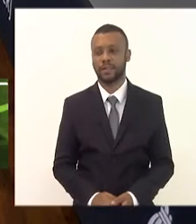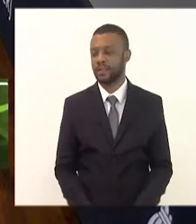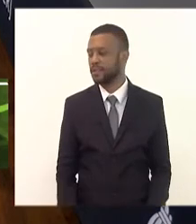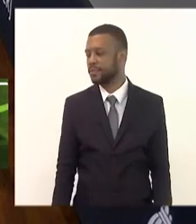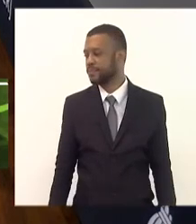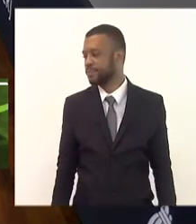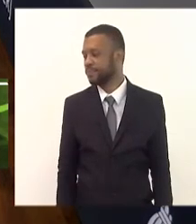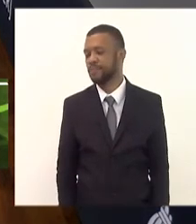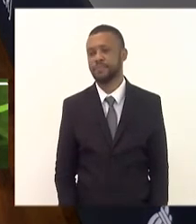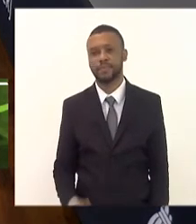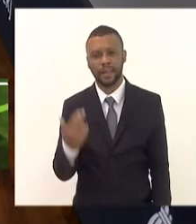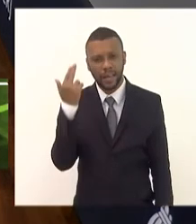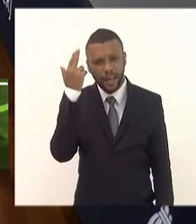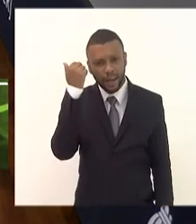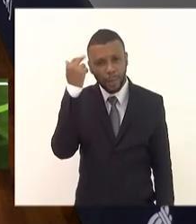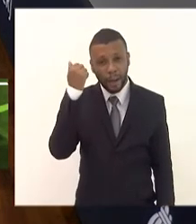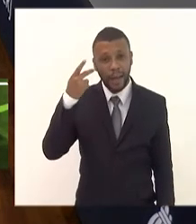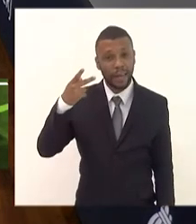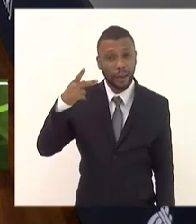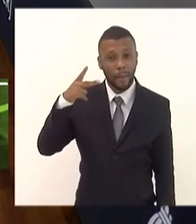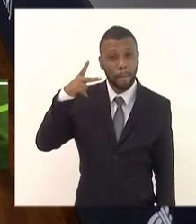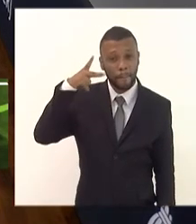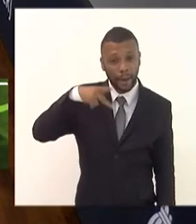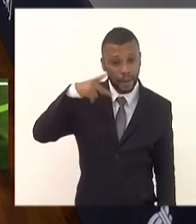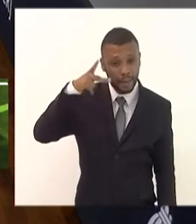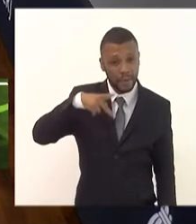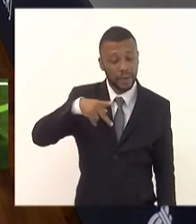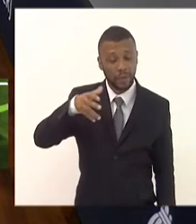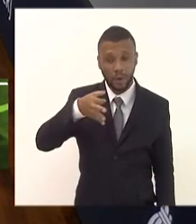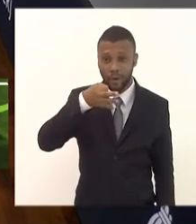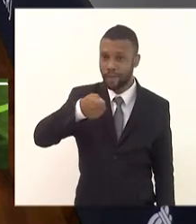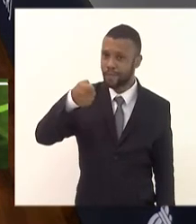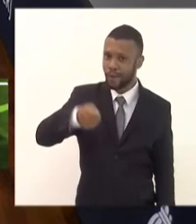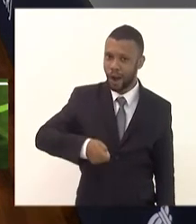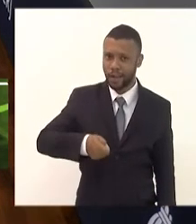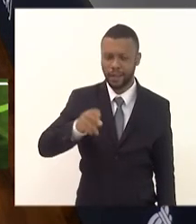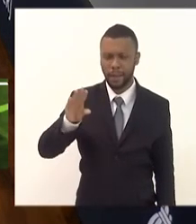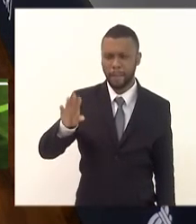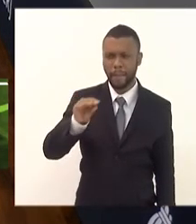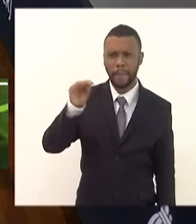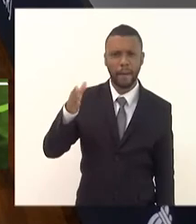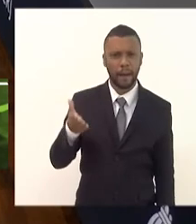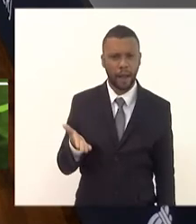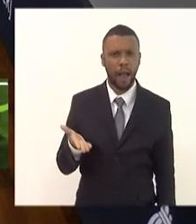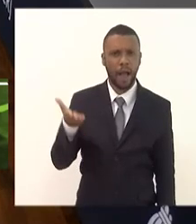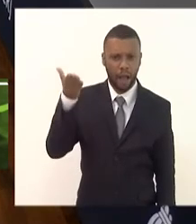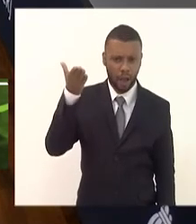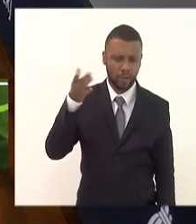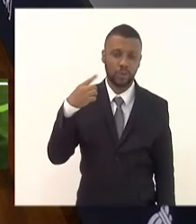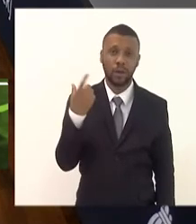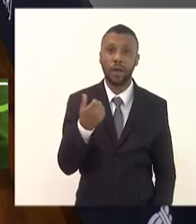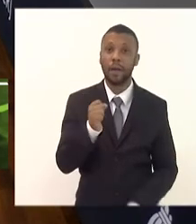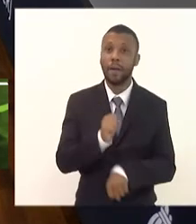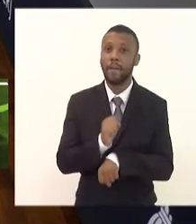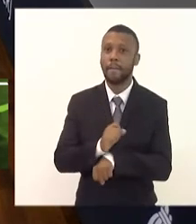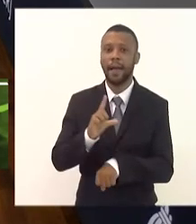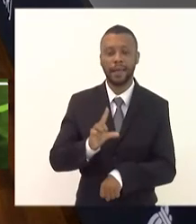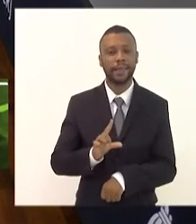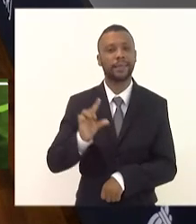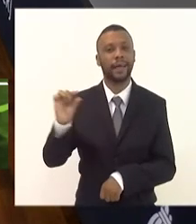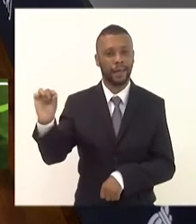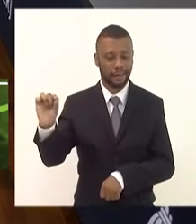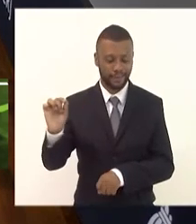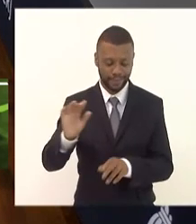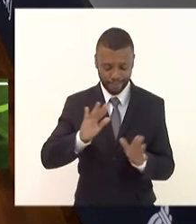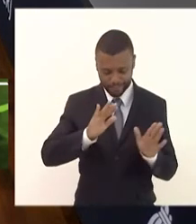amor. Ele é um mão paraibano, arretado e fala muito alto. Então, a gente tinha que esperar ele sair. Mas